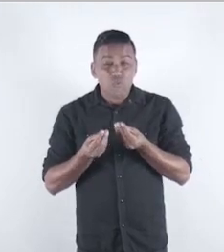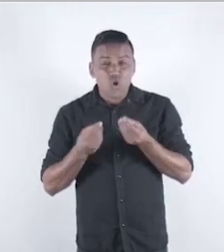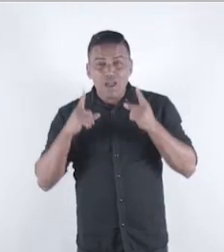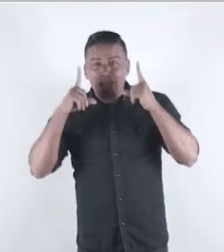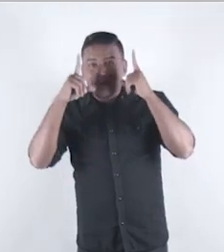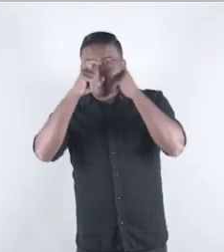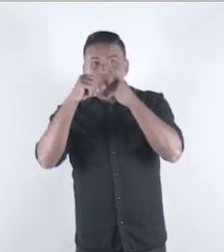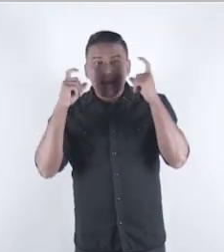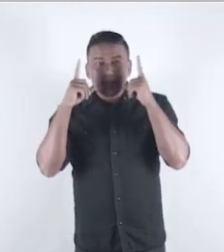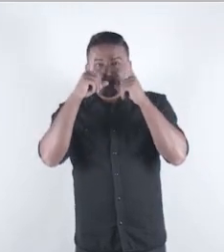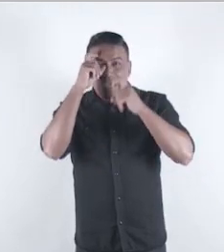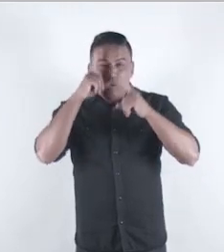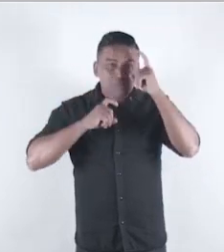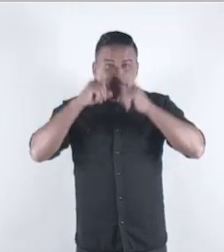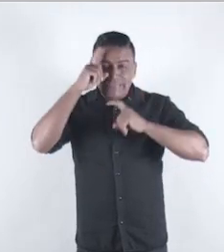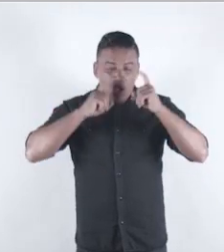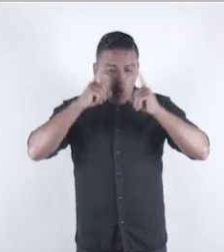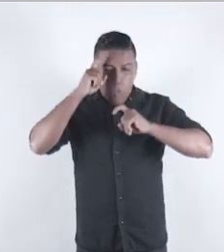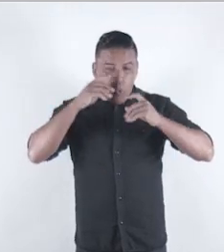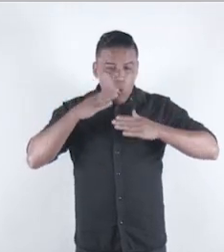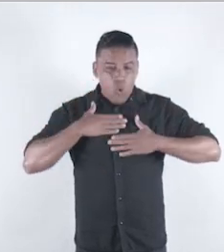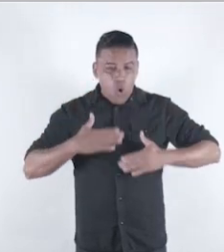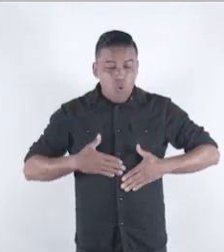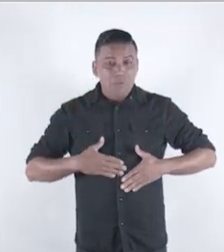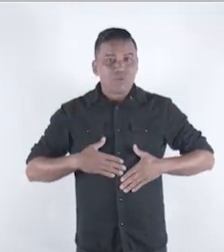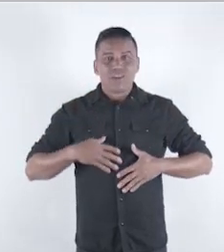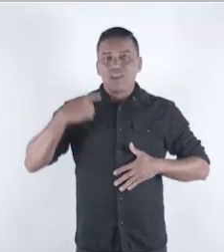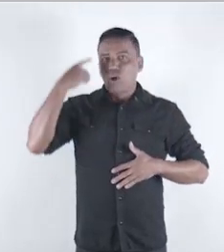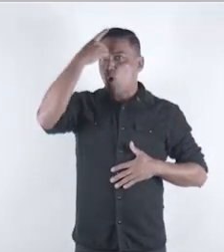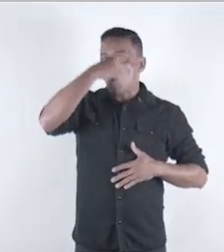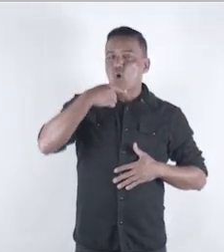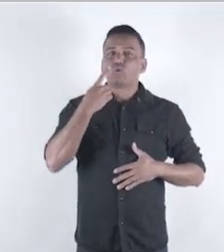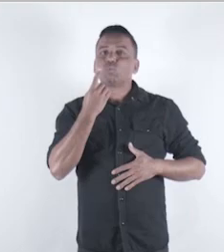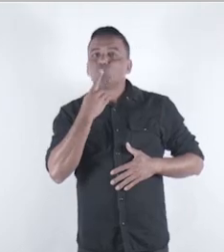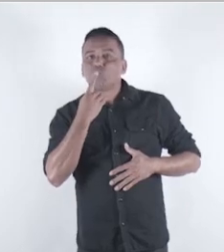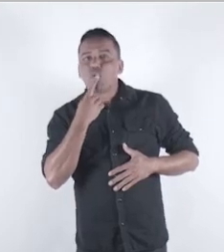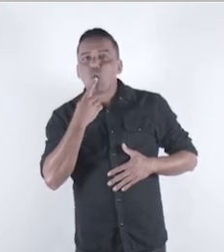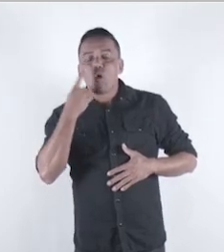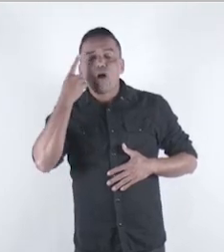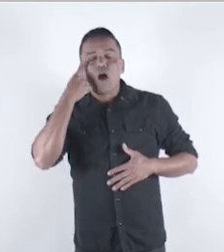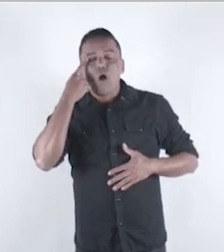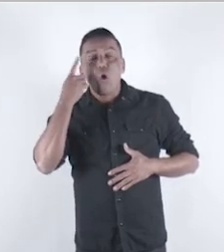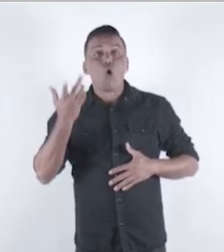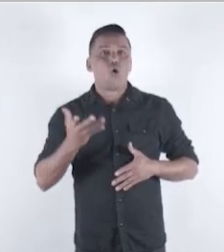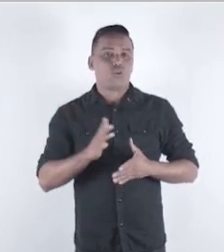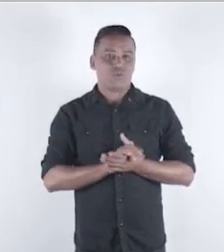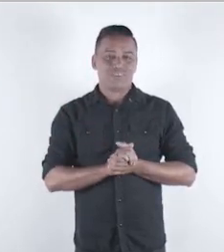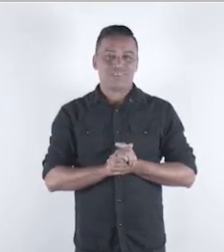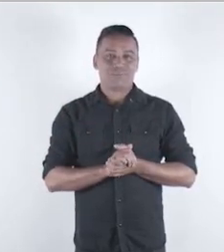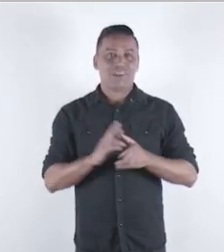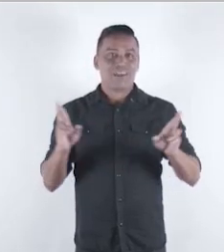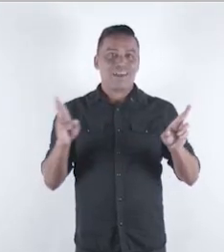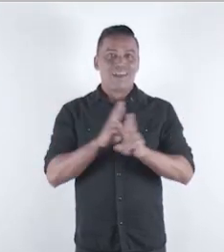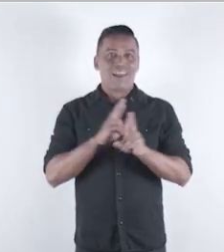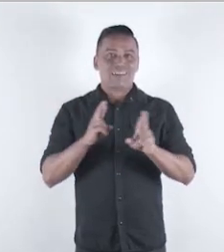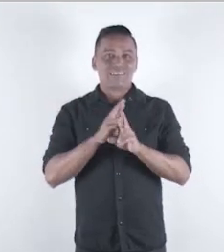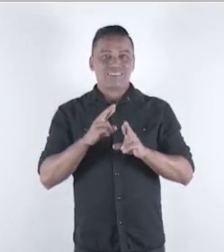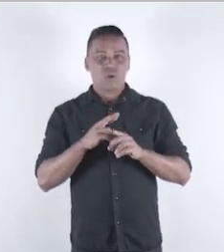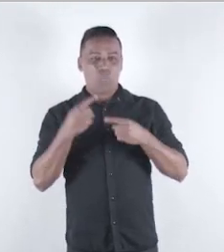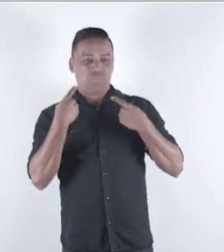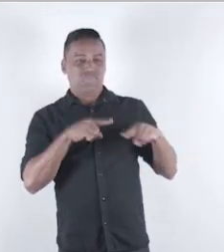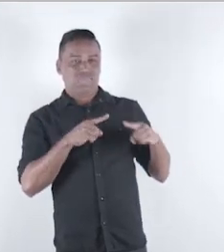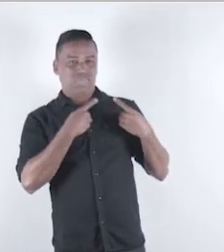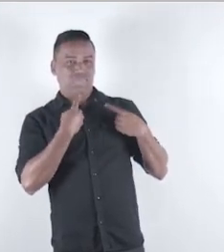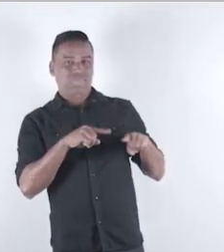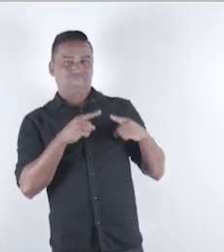expressão na lagarta e na cobra sem usar rosto, né? Boca e olho e tal. Porque elas têm essa relação meio hostil, né? E